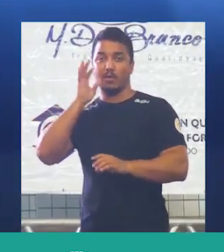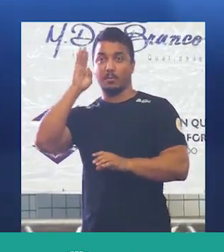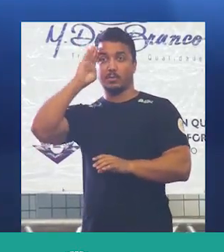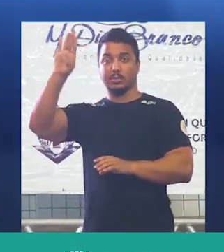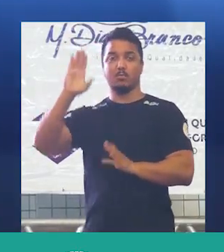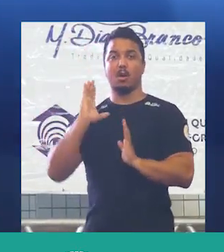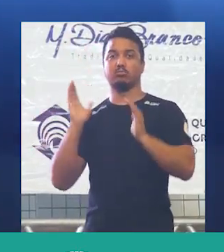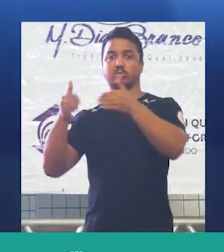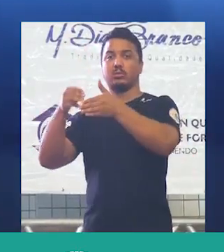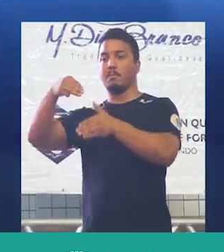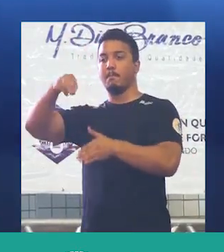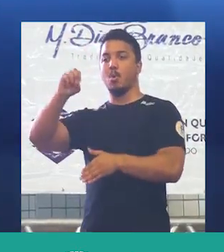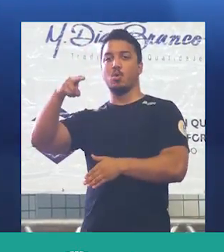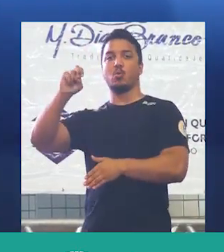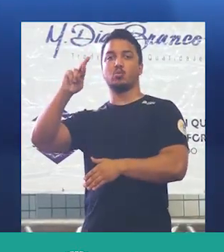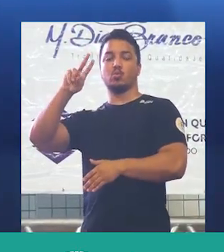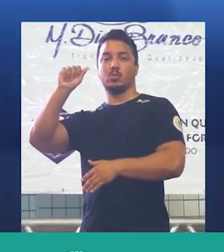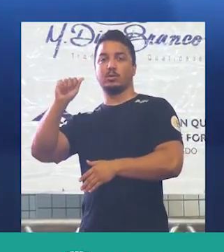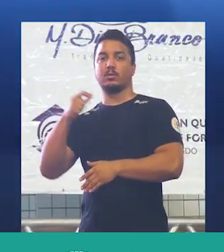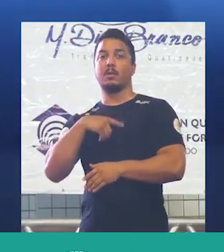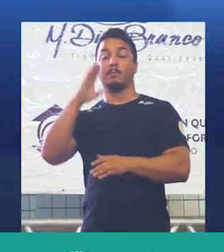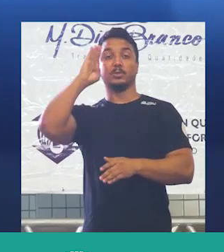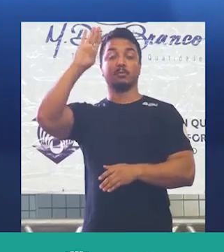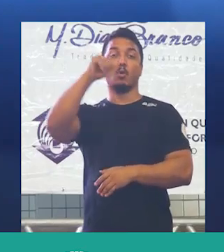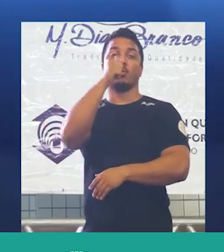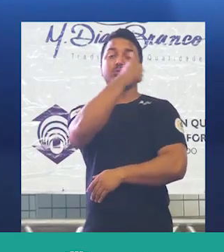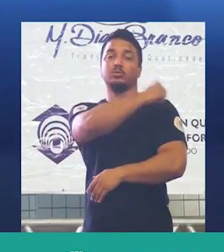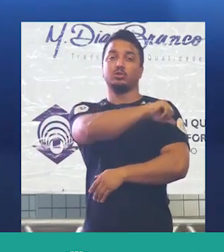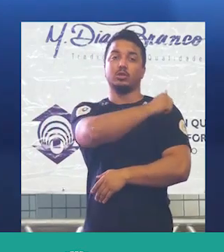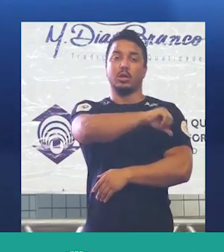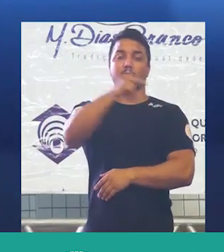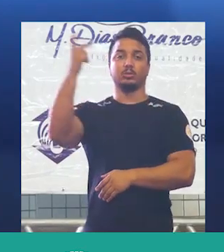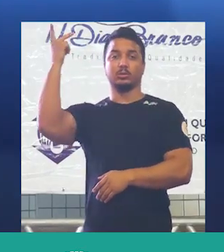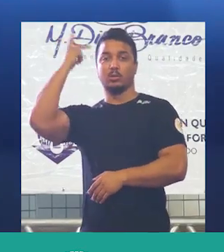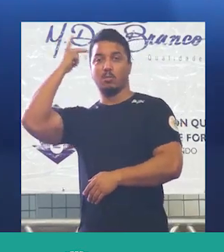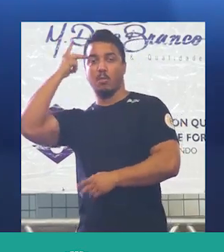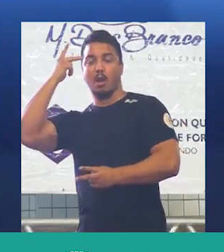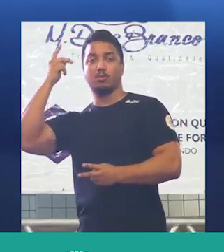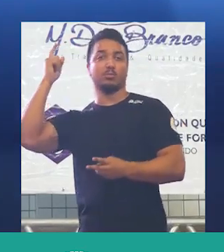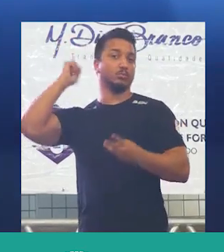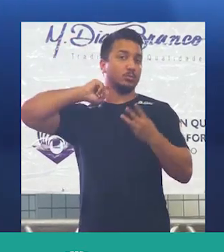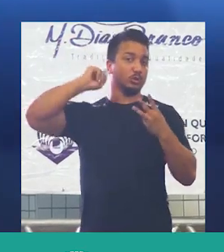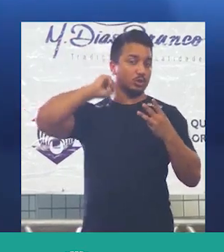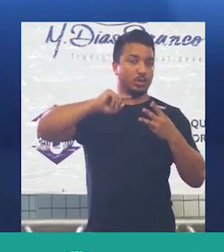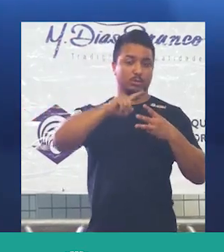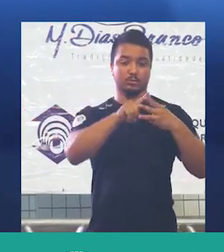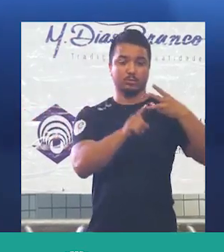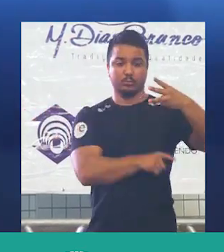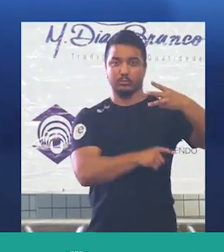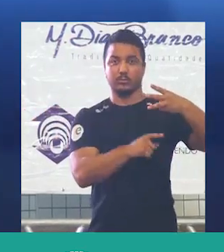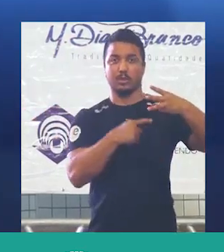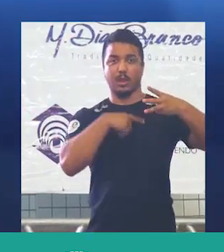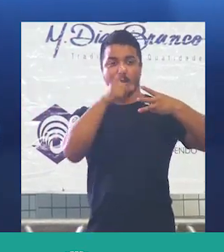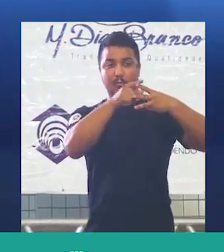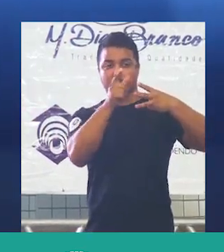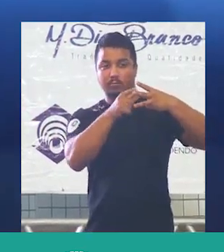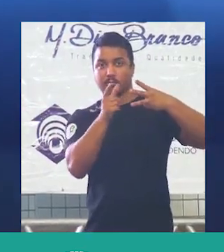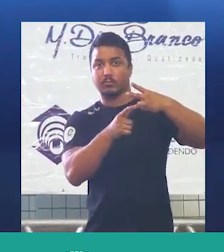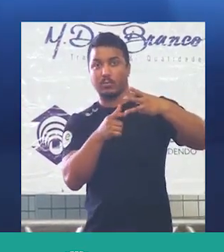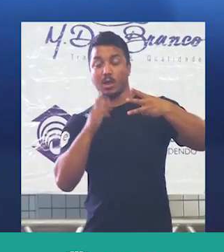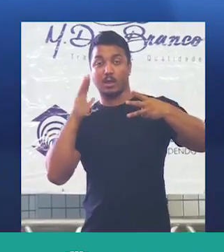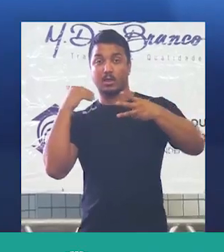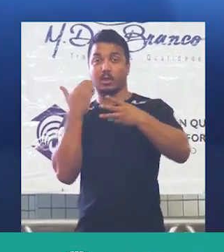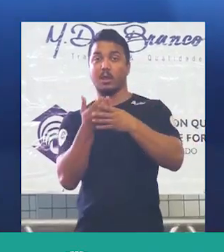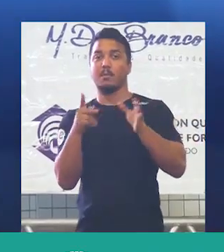Principais centros de produção: Rio de Janeiro, São Paulo, Minas. Não é à toa que